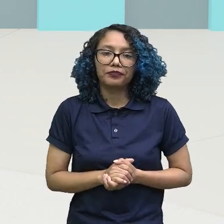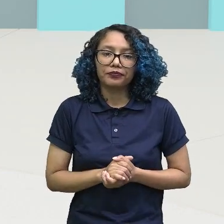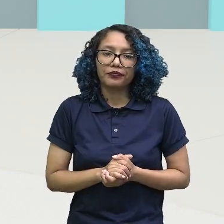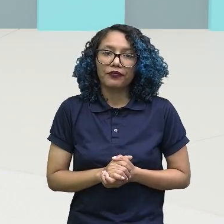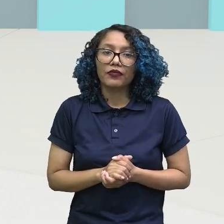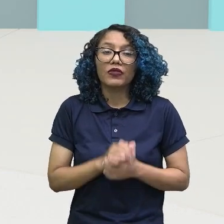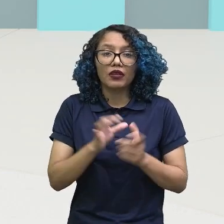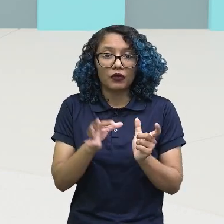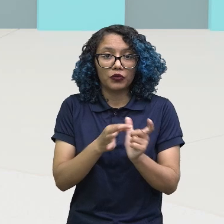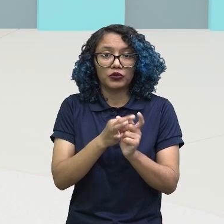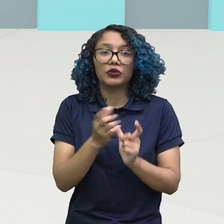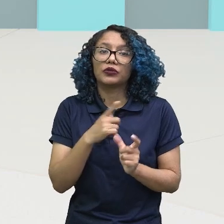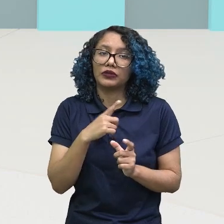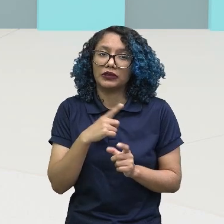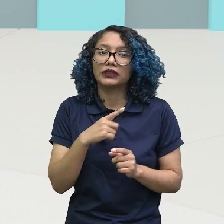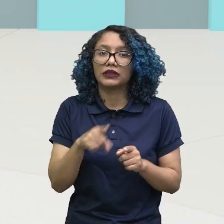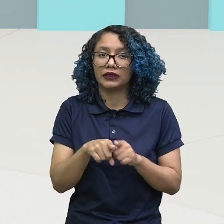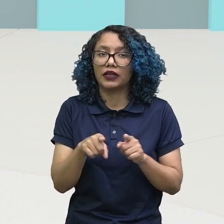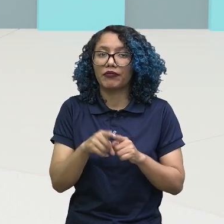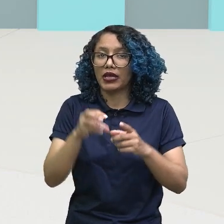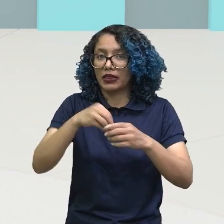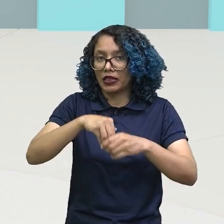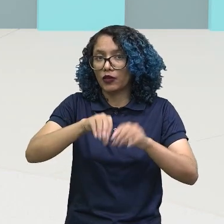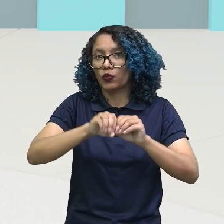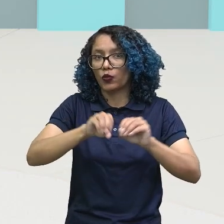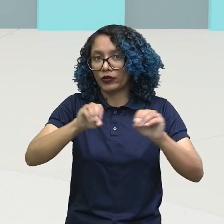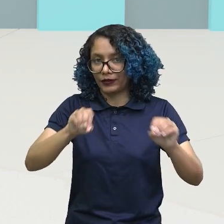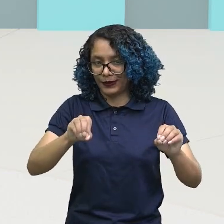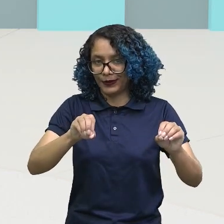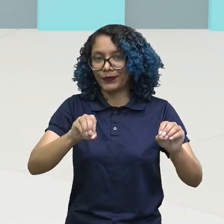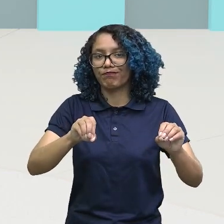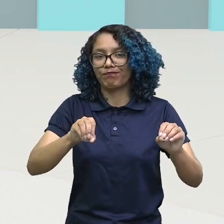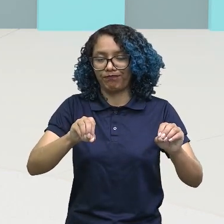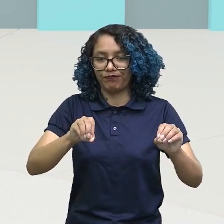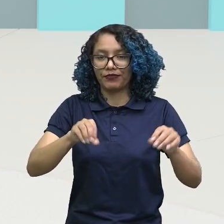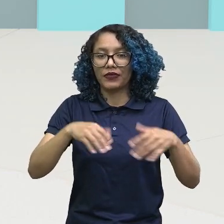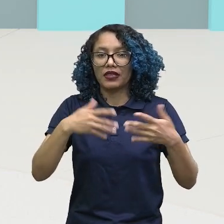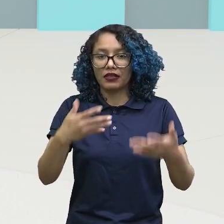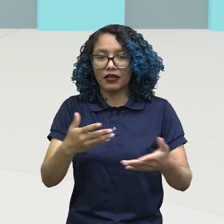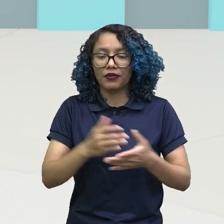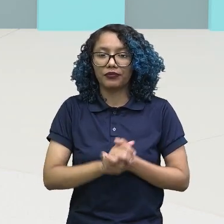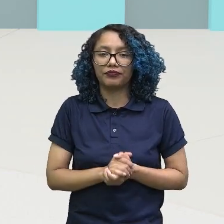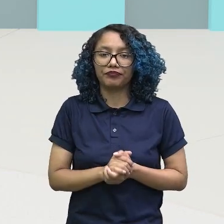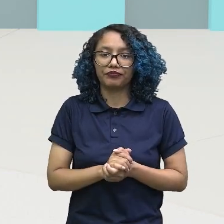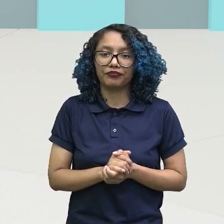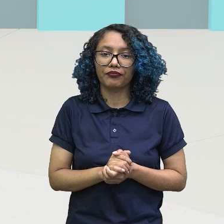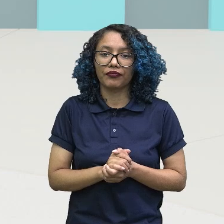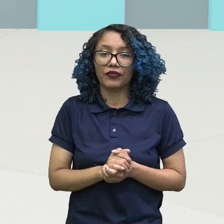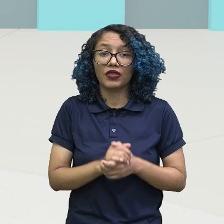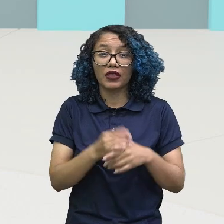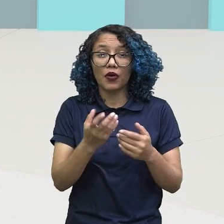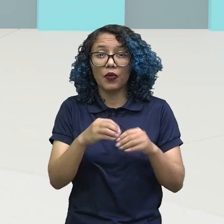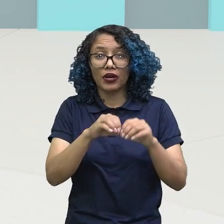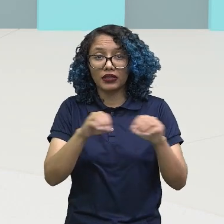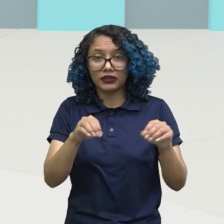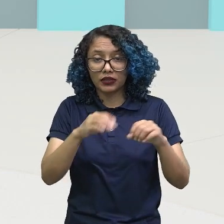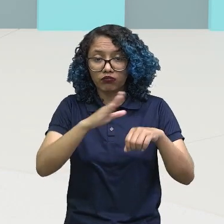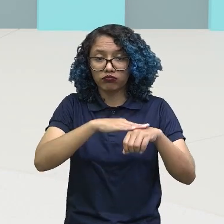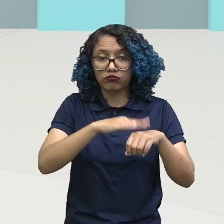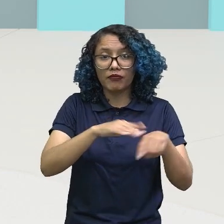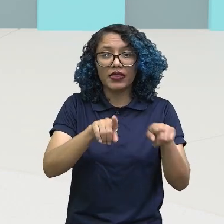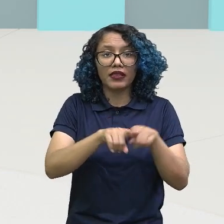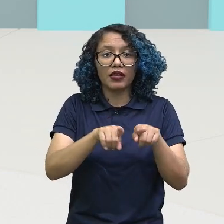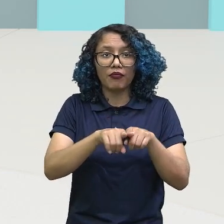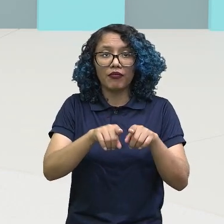estar presentes também nessas orações. Ou seja, nós temos as conjunções coordenativas e nós temos também